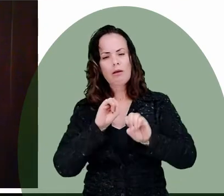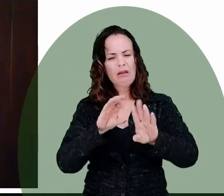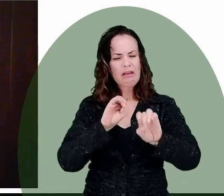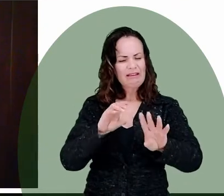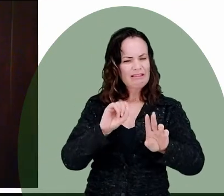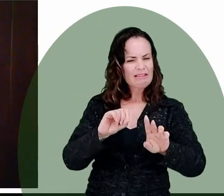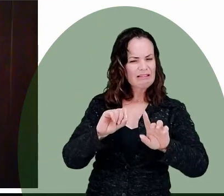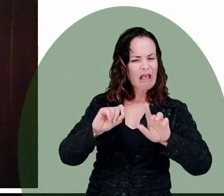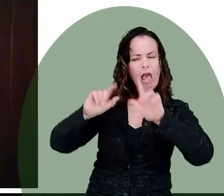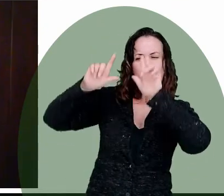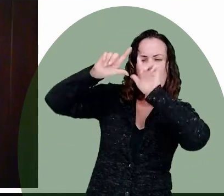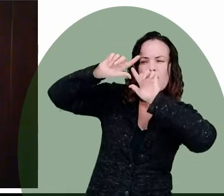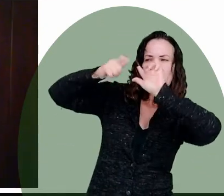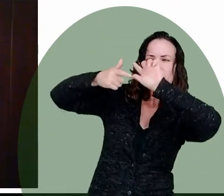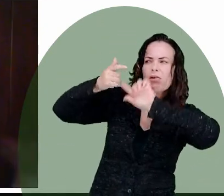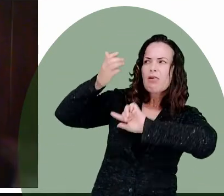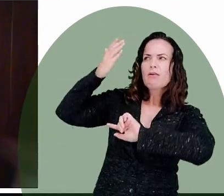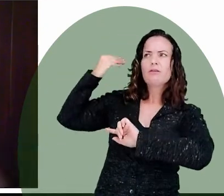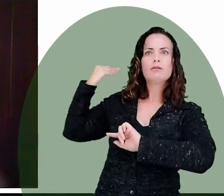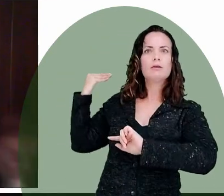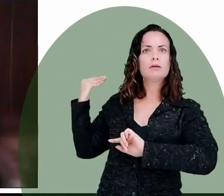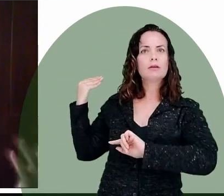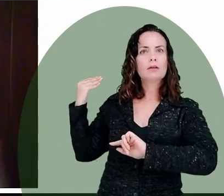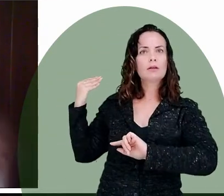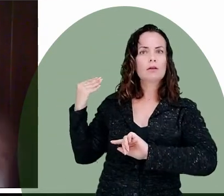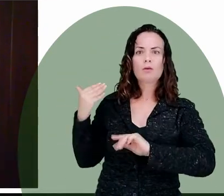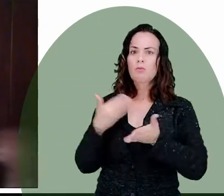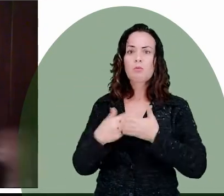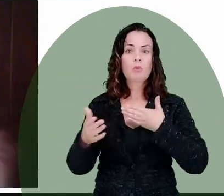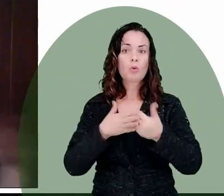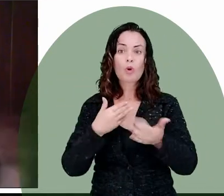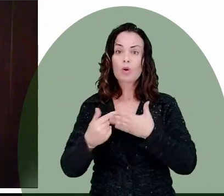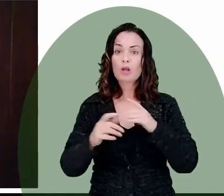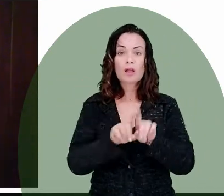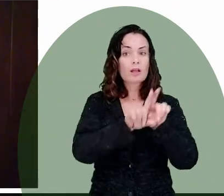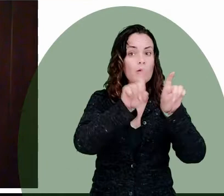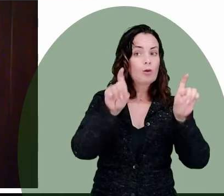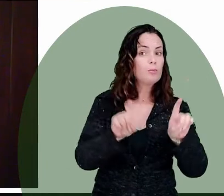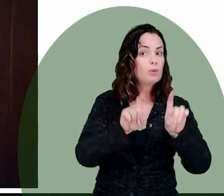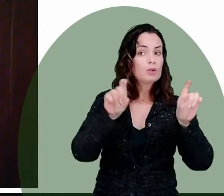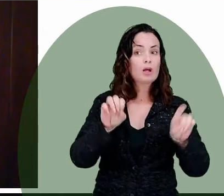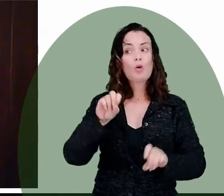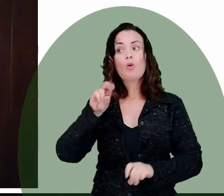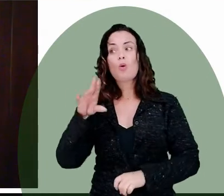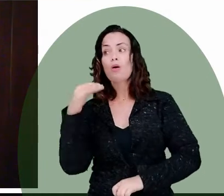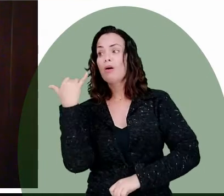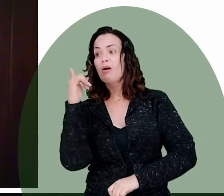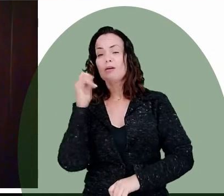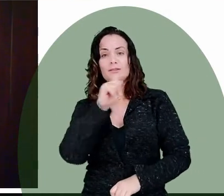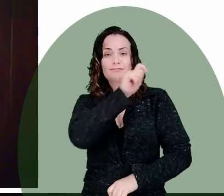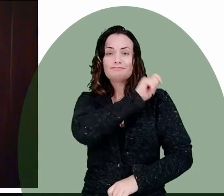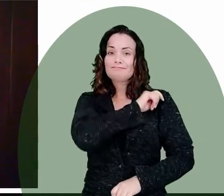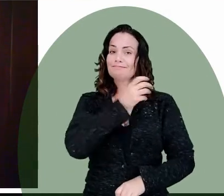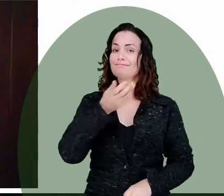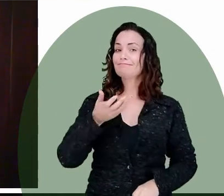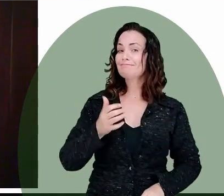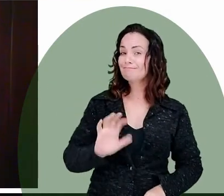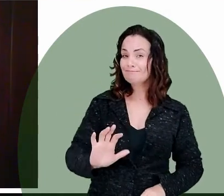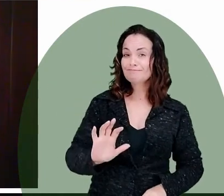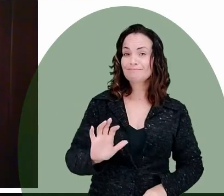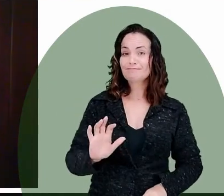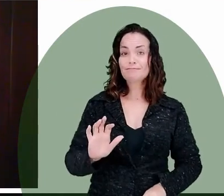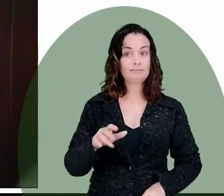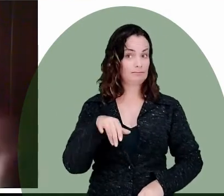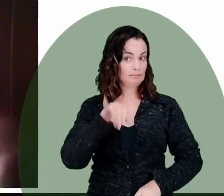antigo, seja o gogó, seja computador, seja celular, o aluno não vai querer. E só